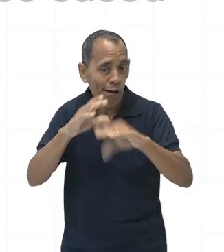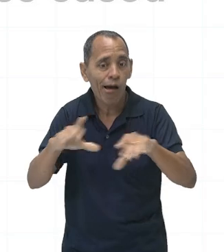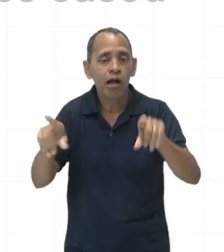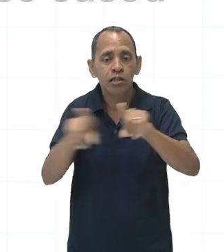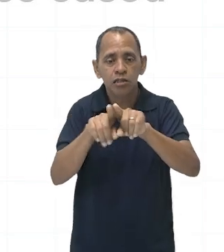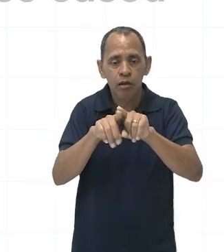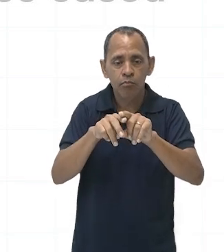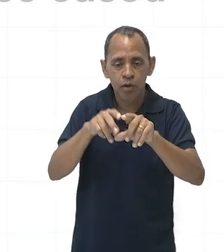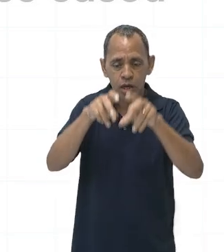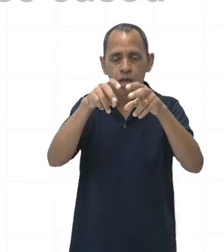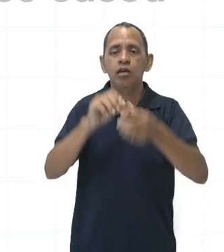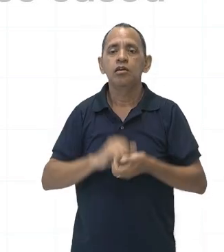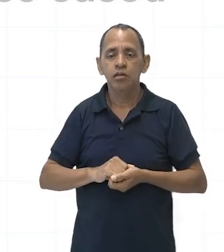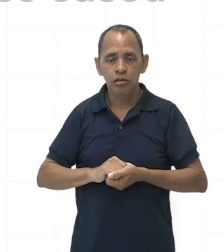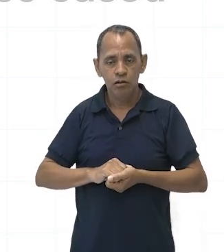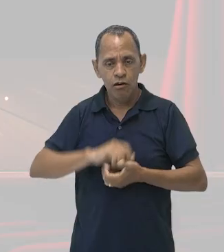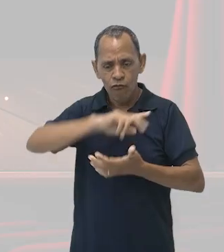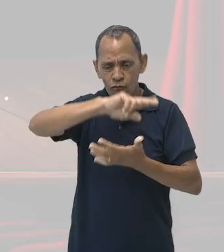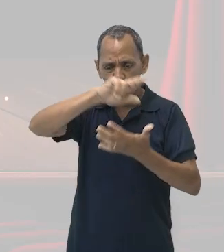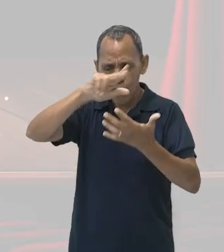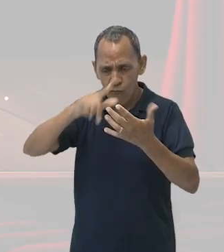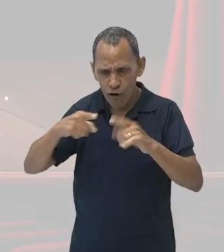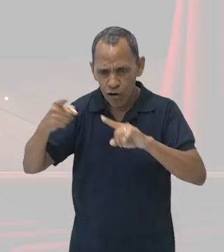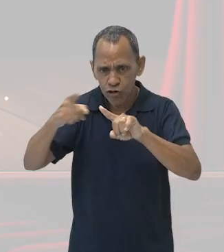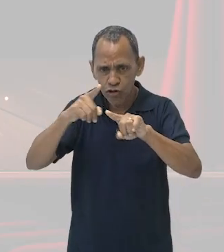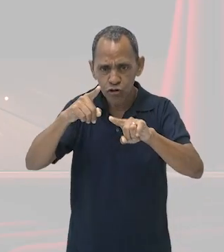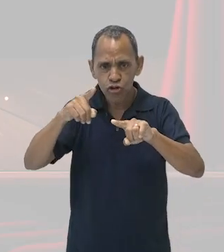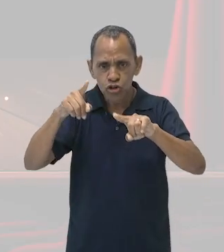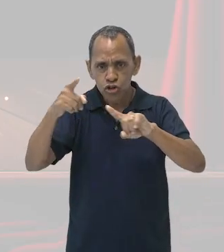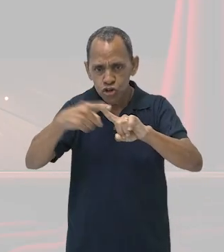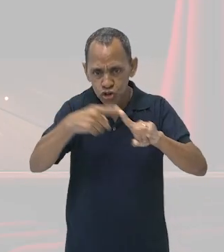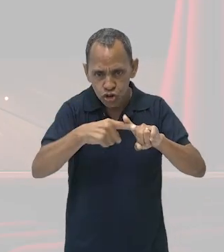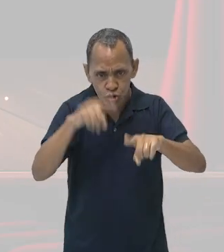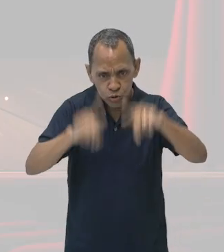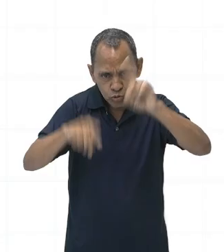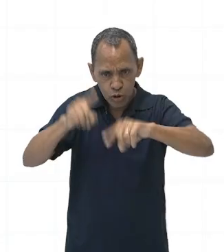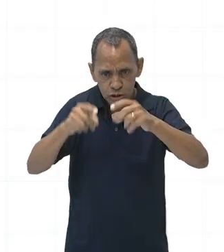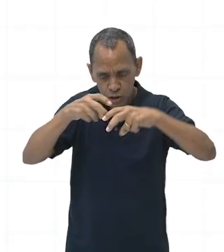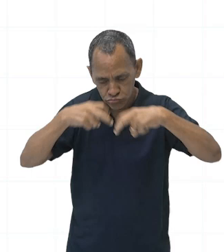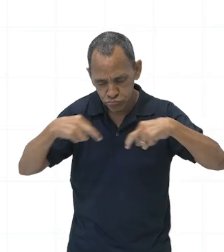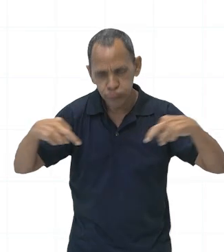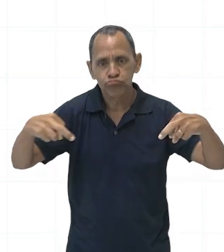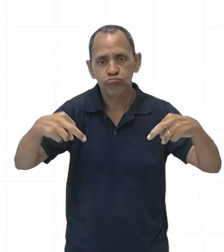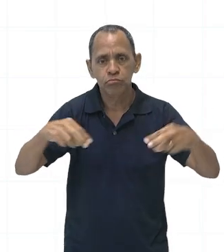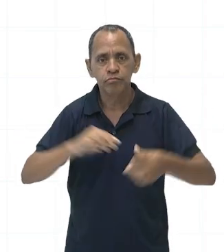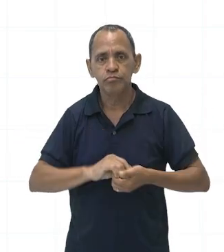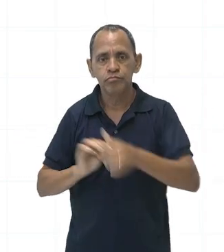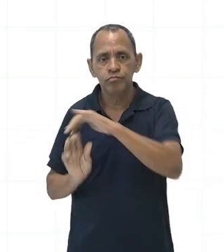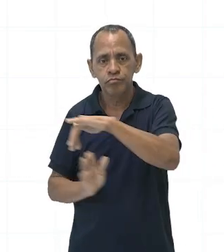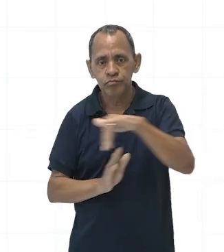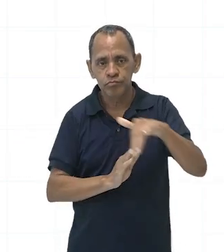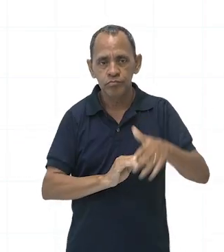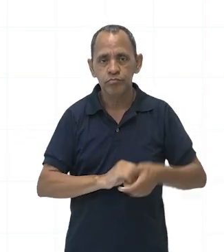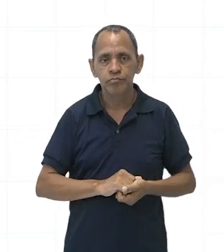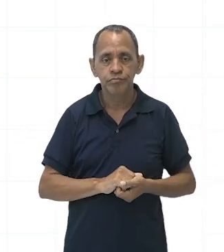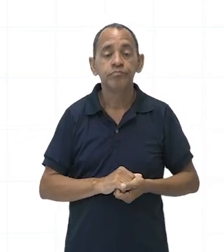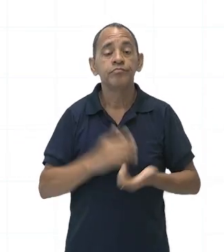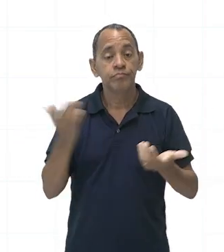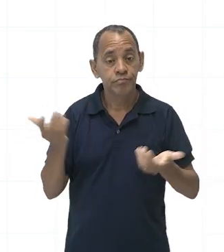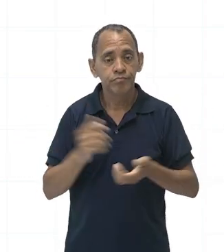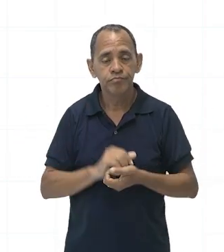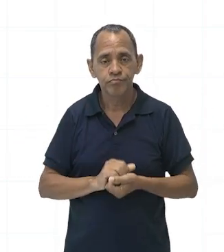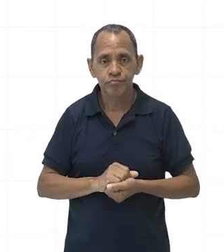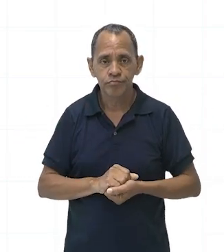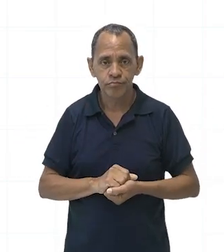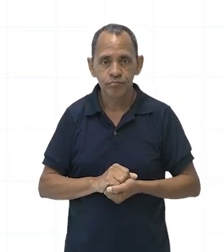uma apresentação completa, não é mesmo? Prosseguindo na história, o balé só